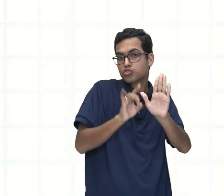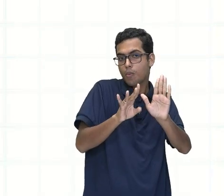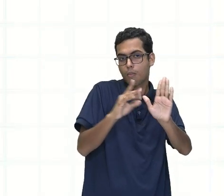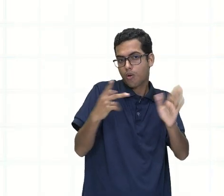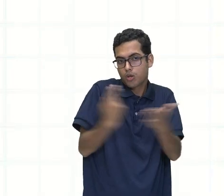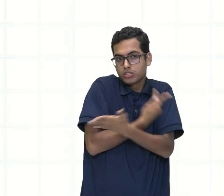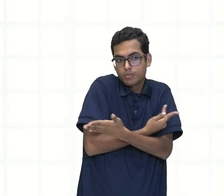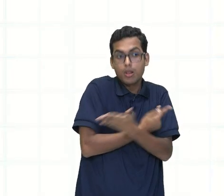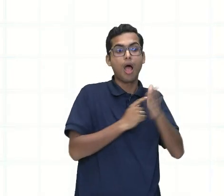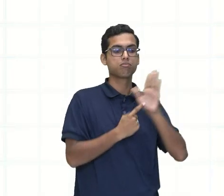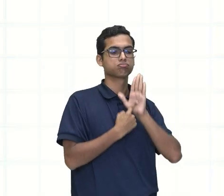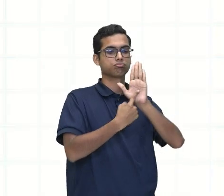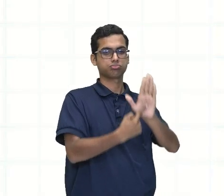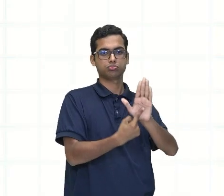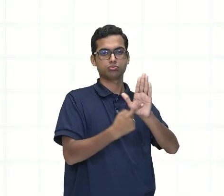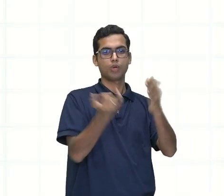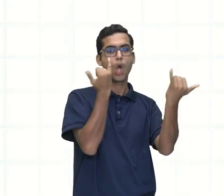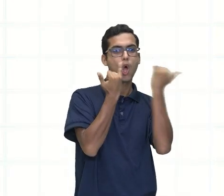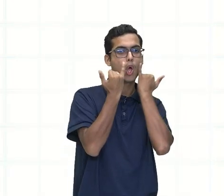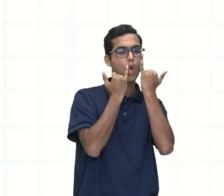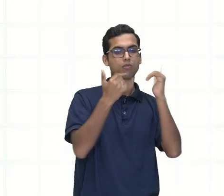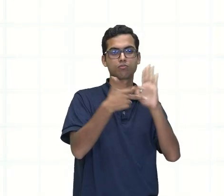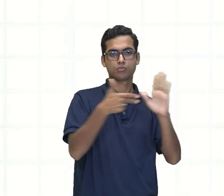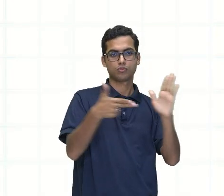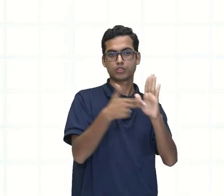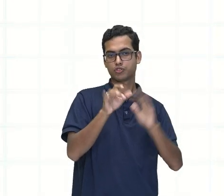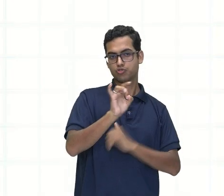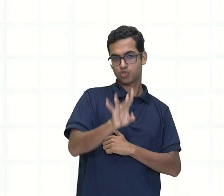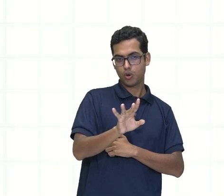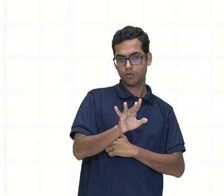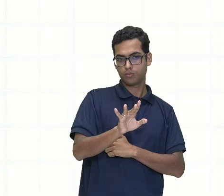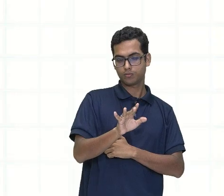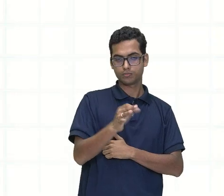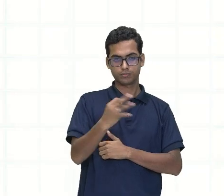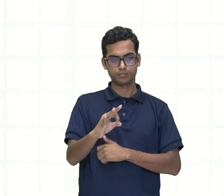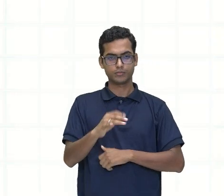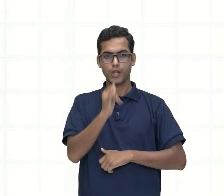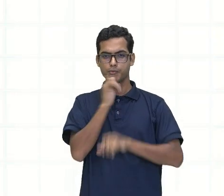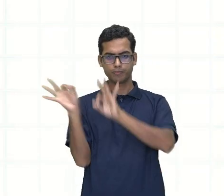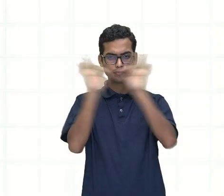reportagem normalmente, tá? Olha só então o nosso exemplo.